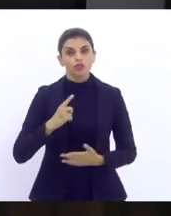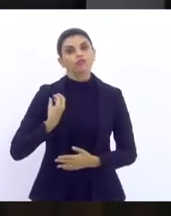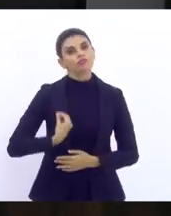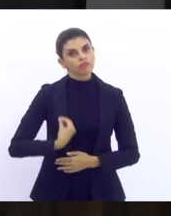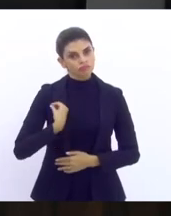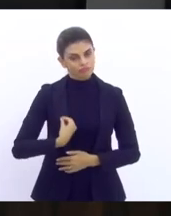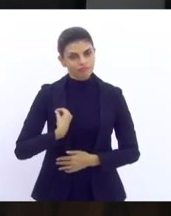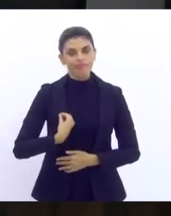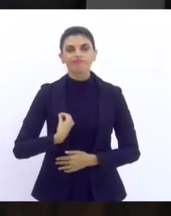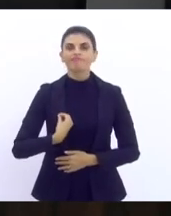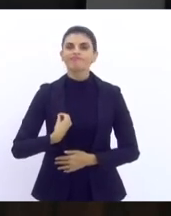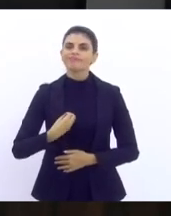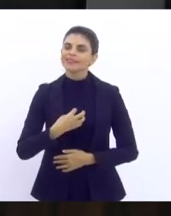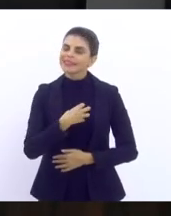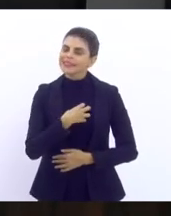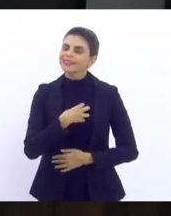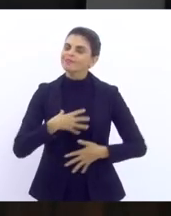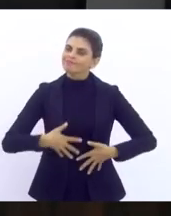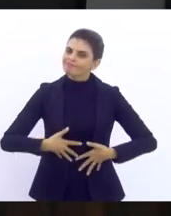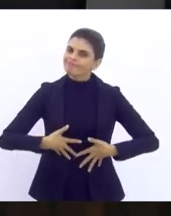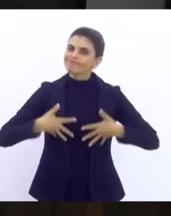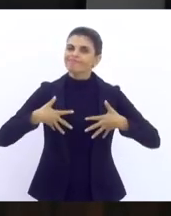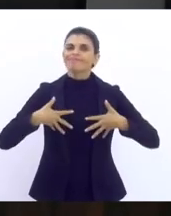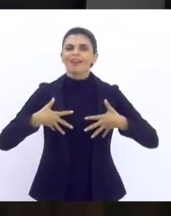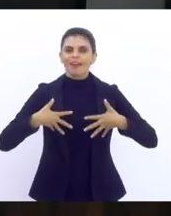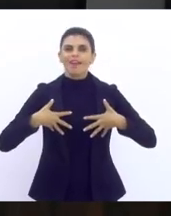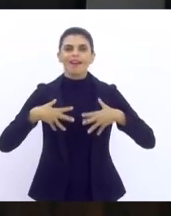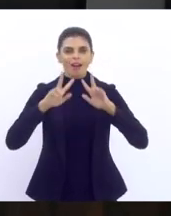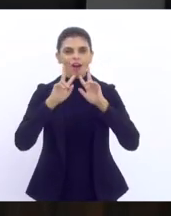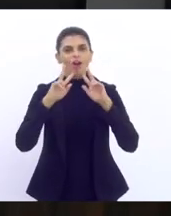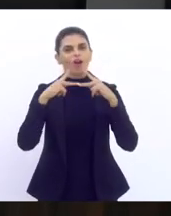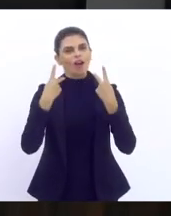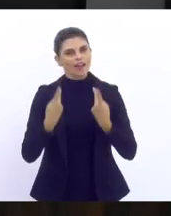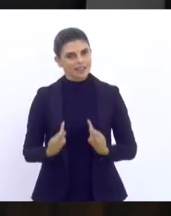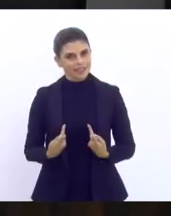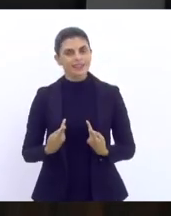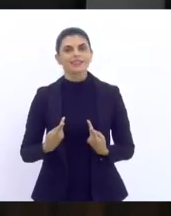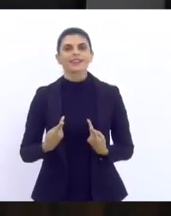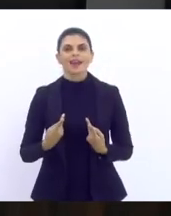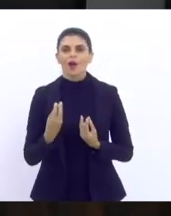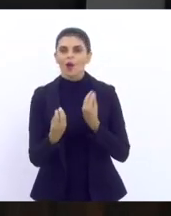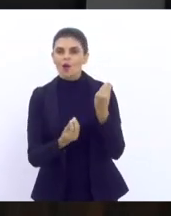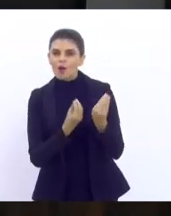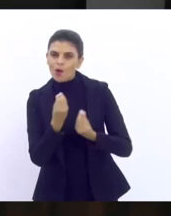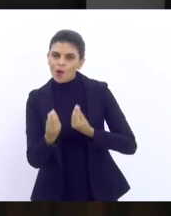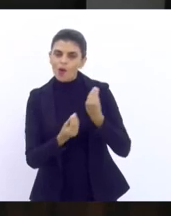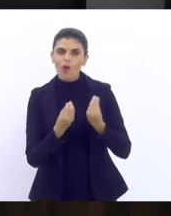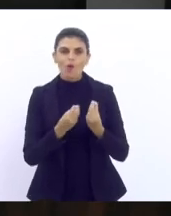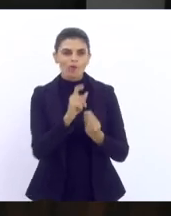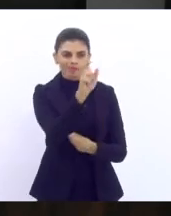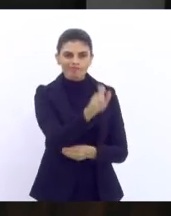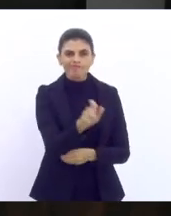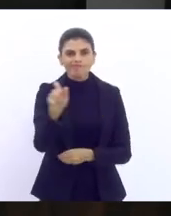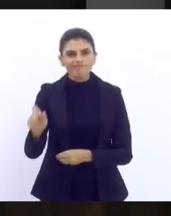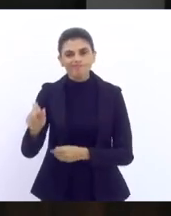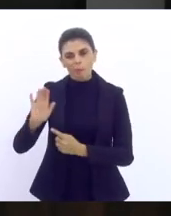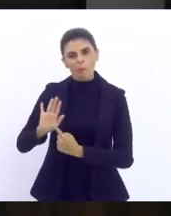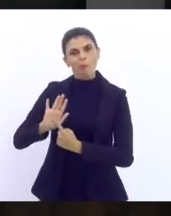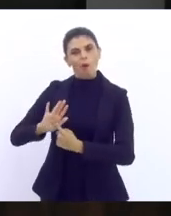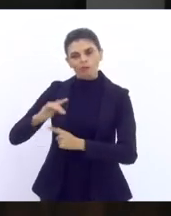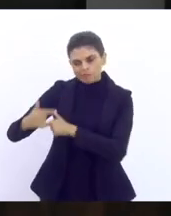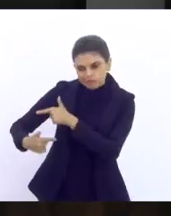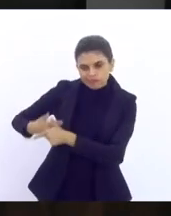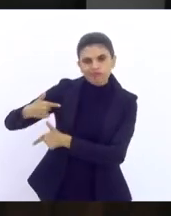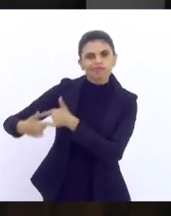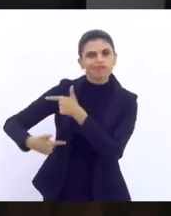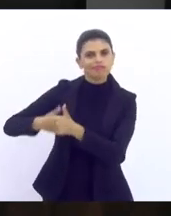a honra de estar reconhecendo a prestação que cada um de vocês tem feito